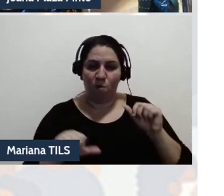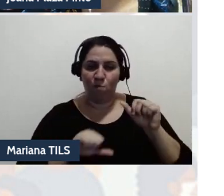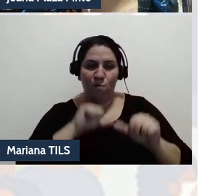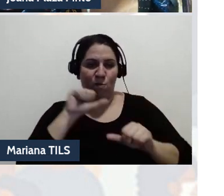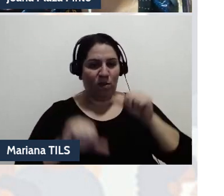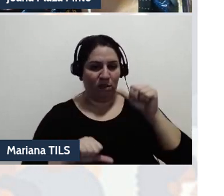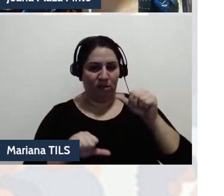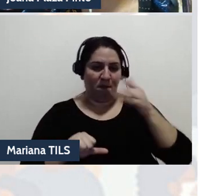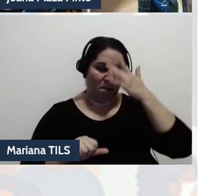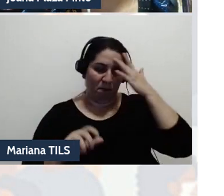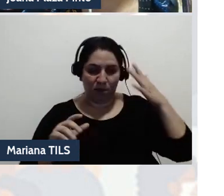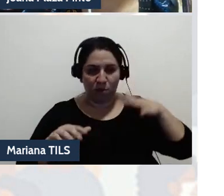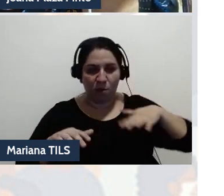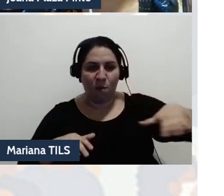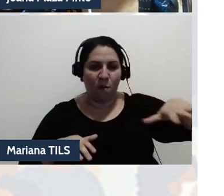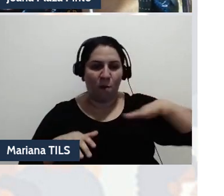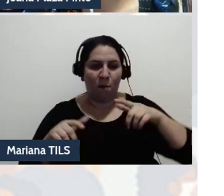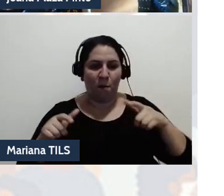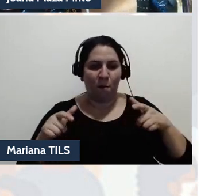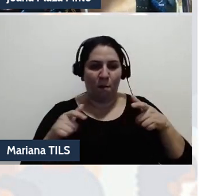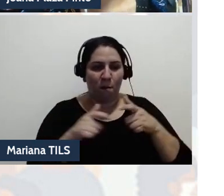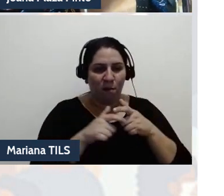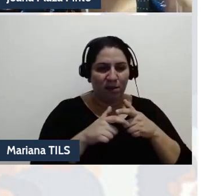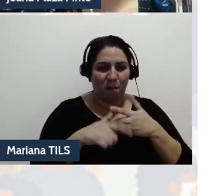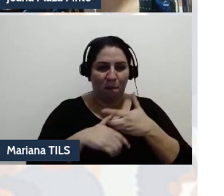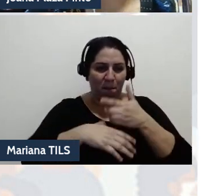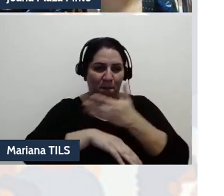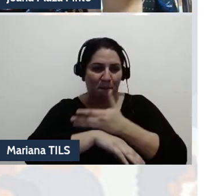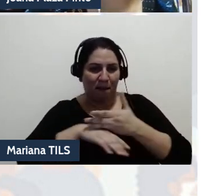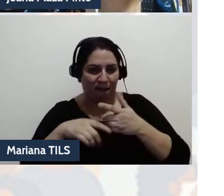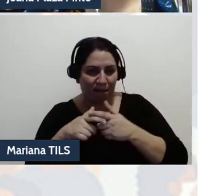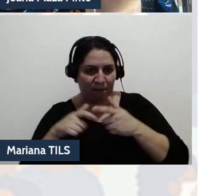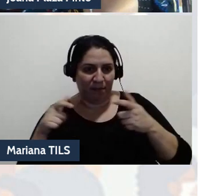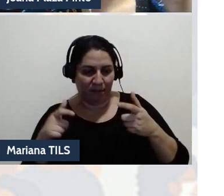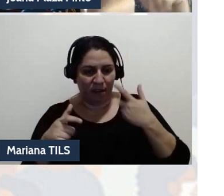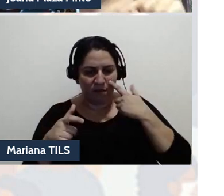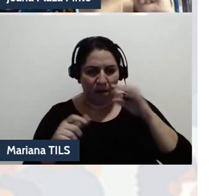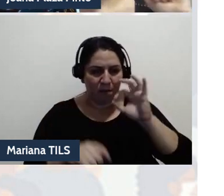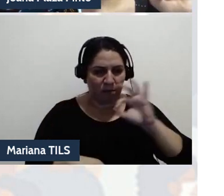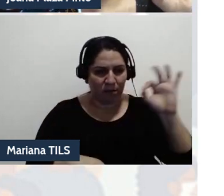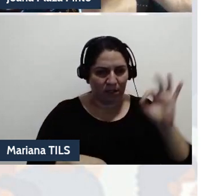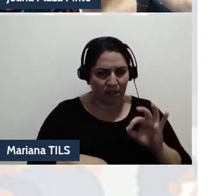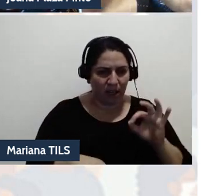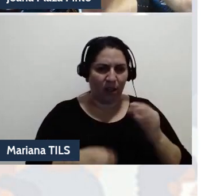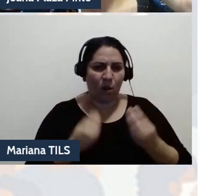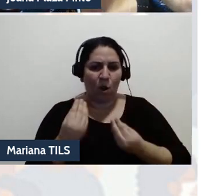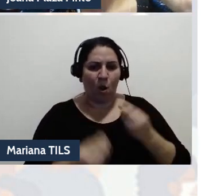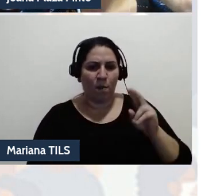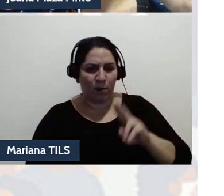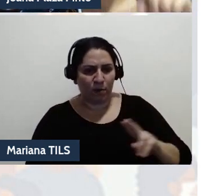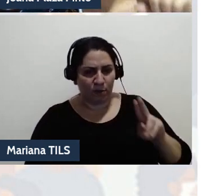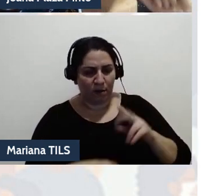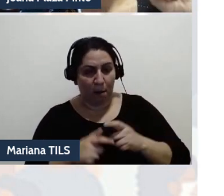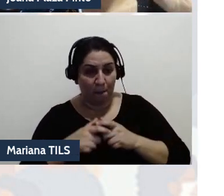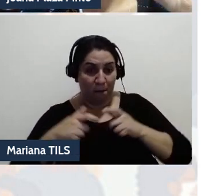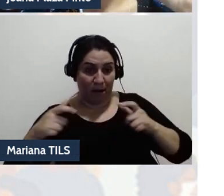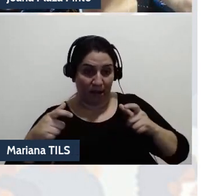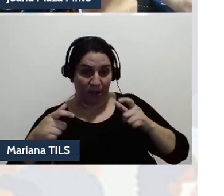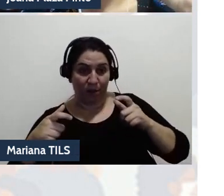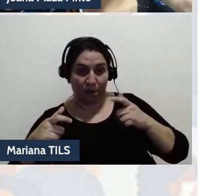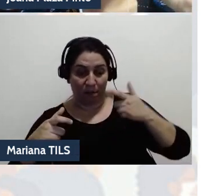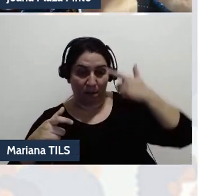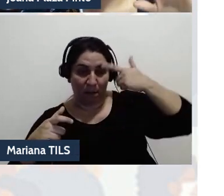de população branca nas minhas turmas, aumenta, né, proporcionalmente, eu também tenho